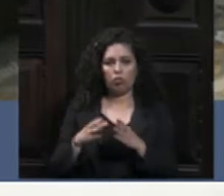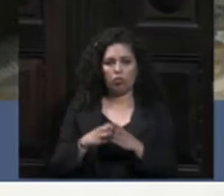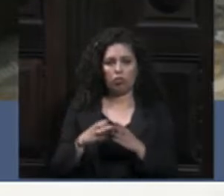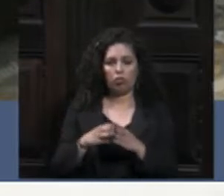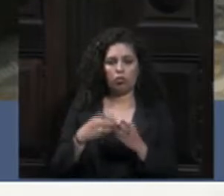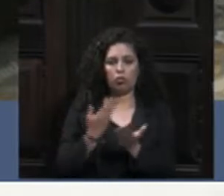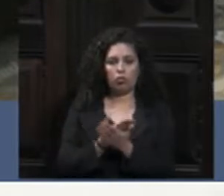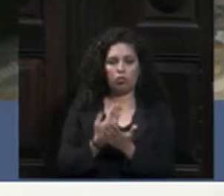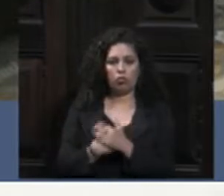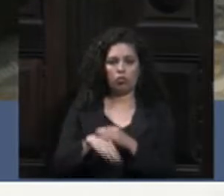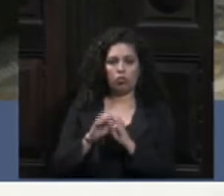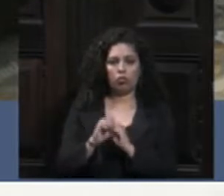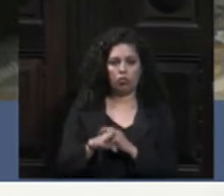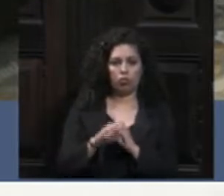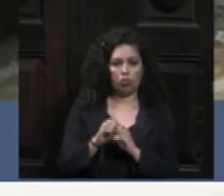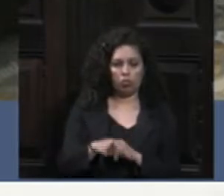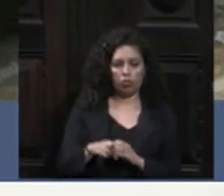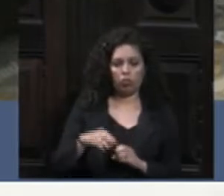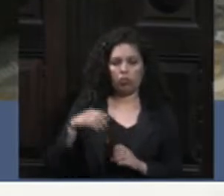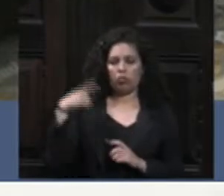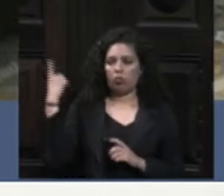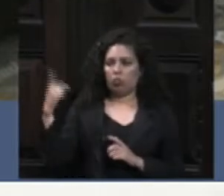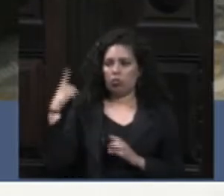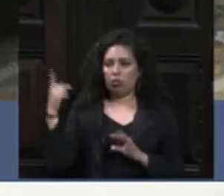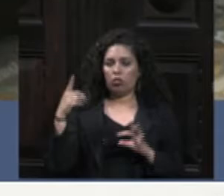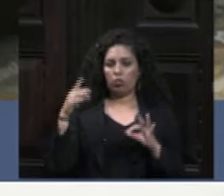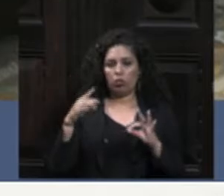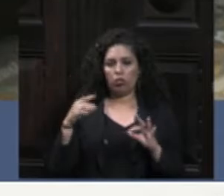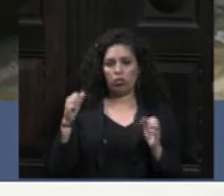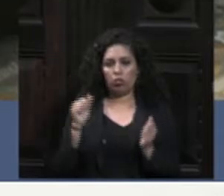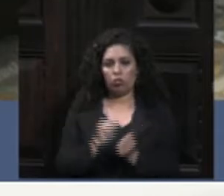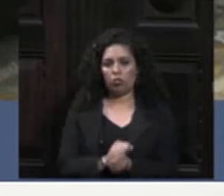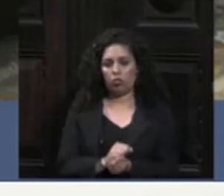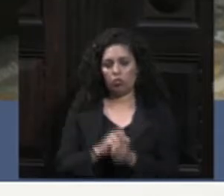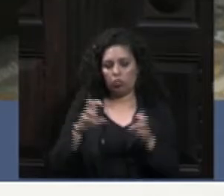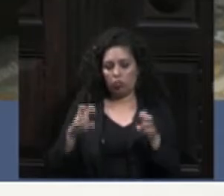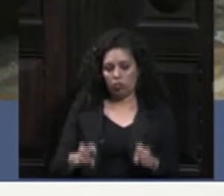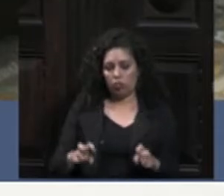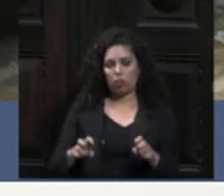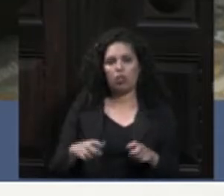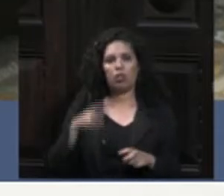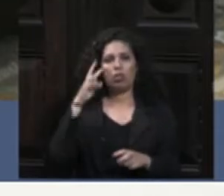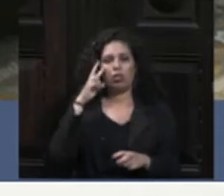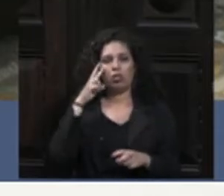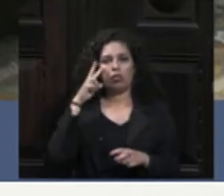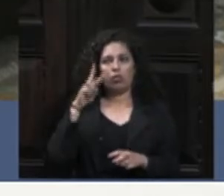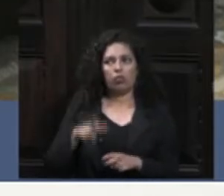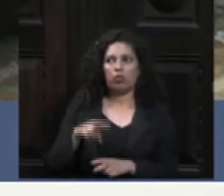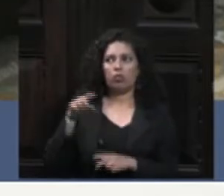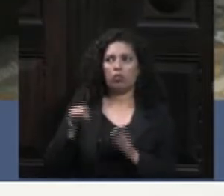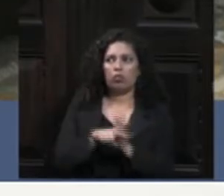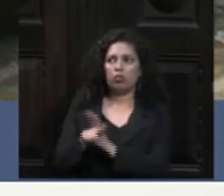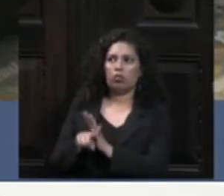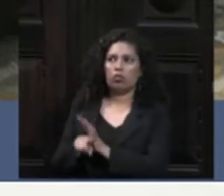Educação, aos demais deputados da Comissão de Educação, que a gente busque uma mediação